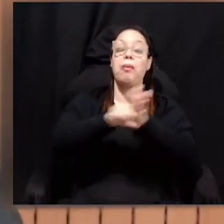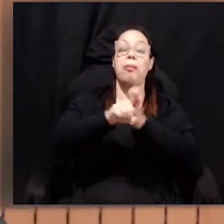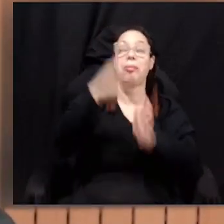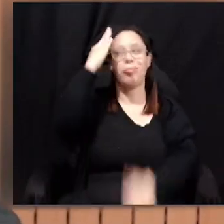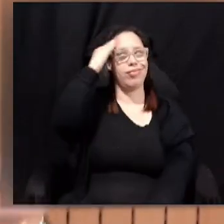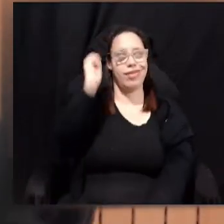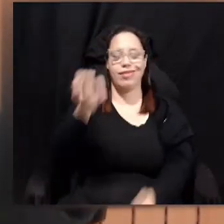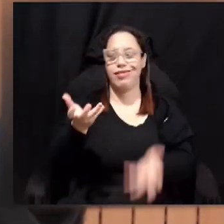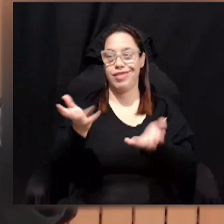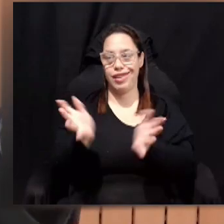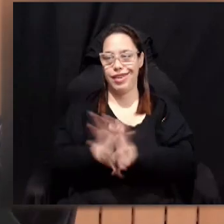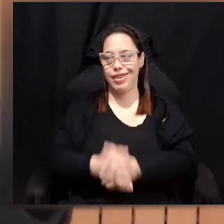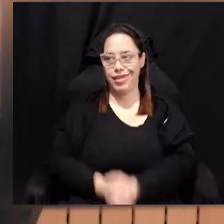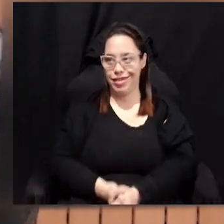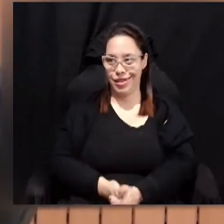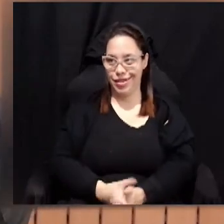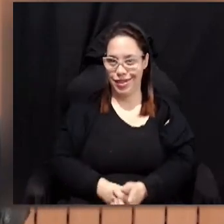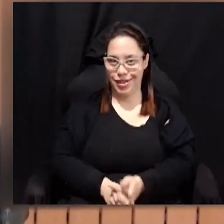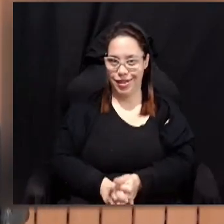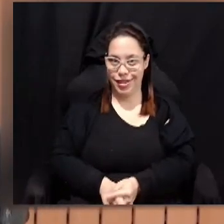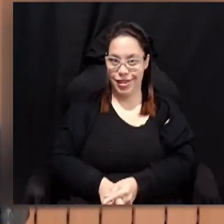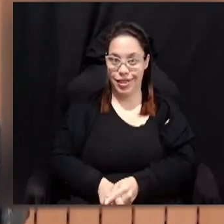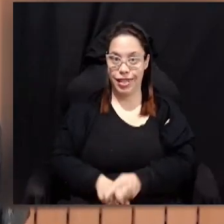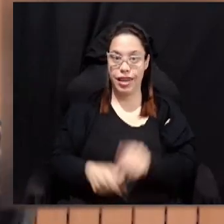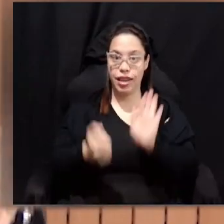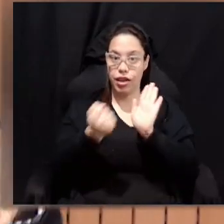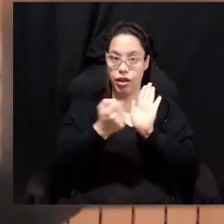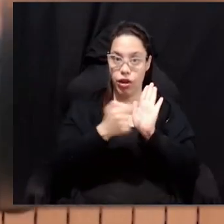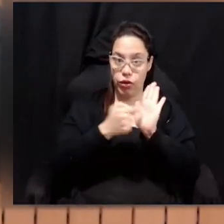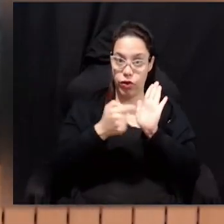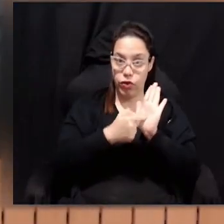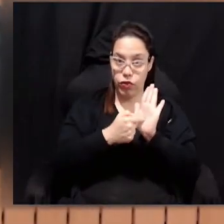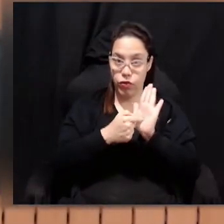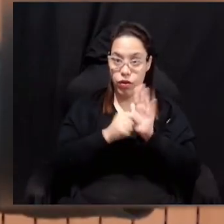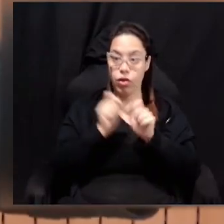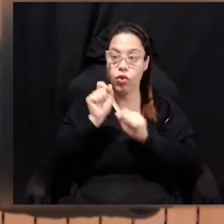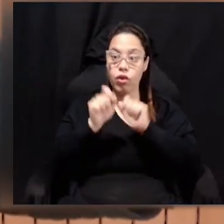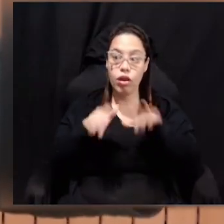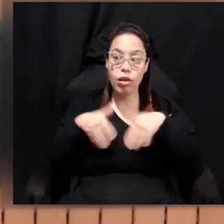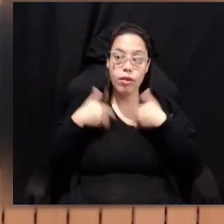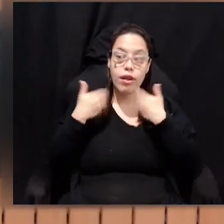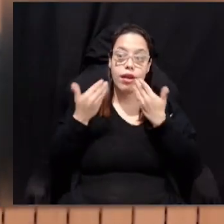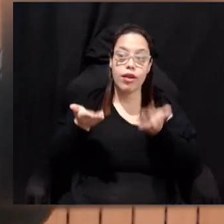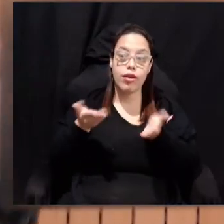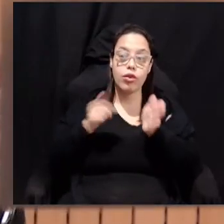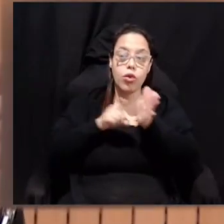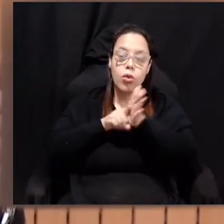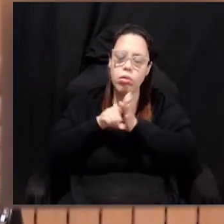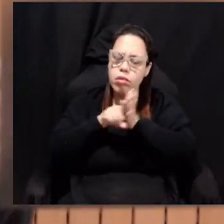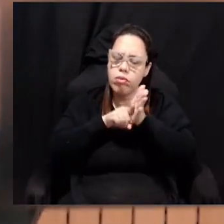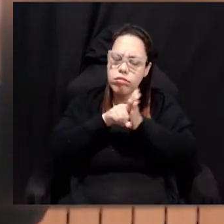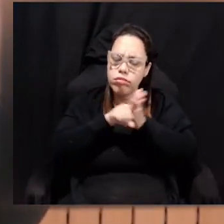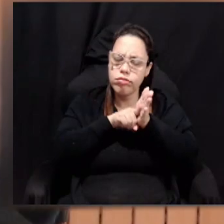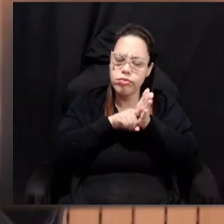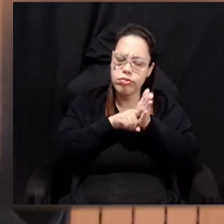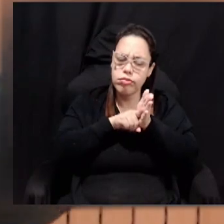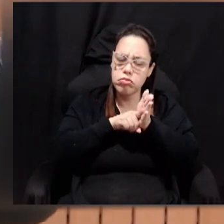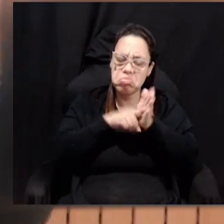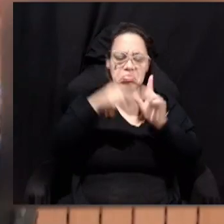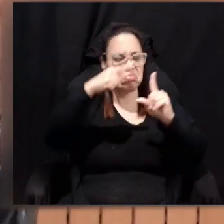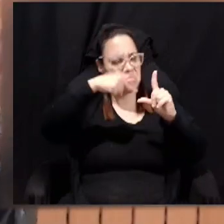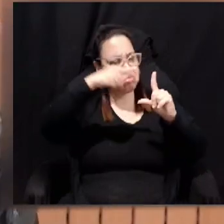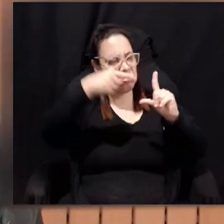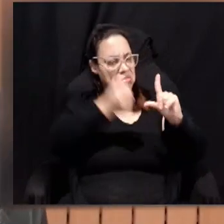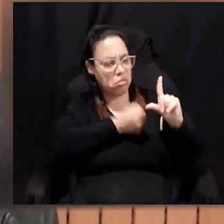né? Evidência científica nada mais é do que uma pesquisa que vai te dar um dado e esse dado